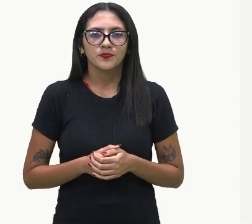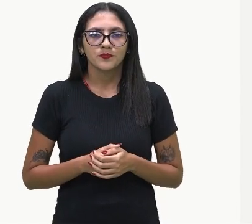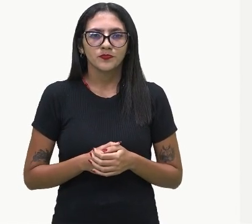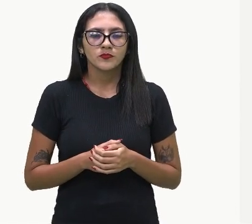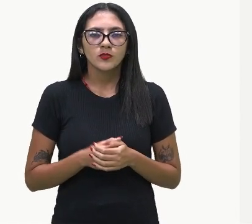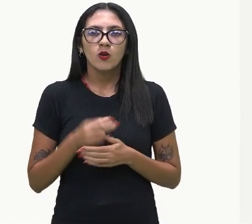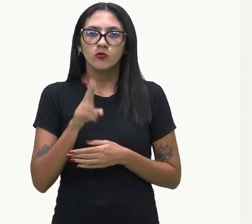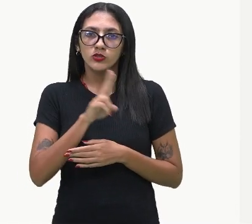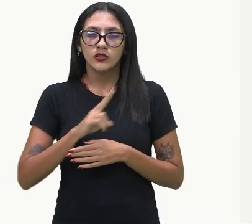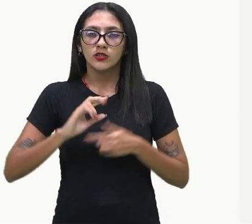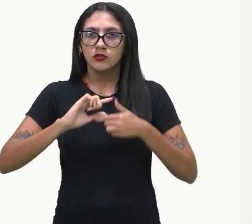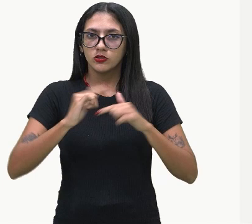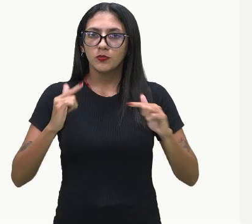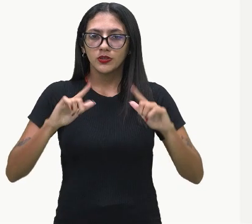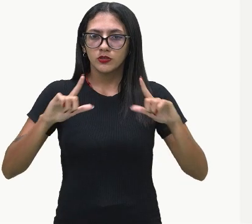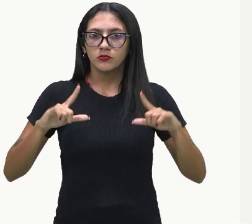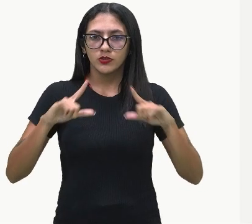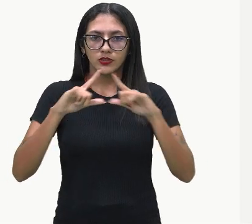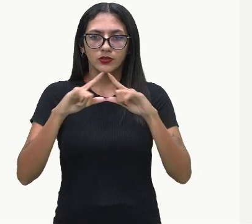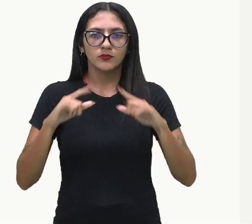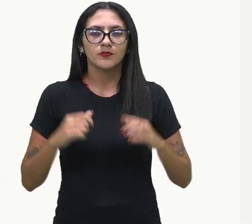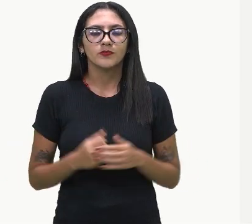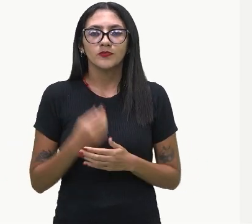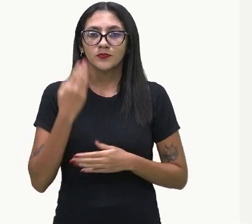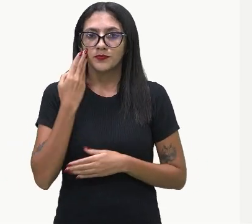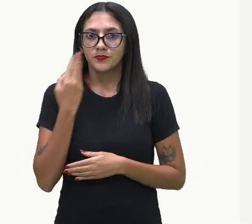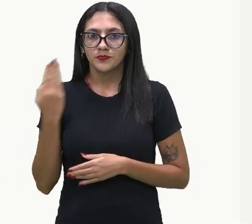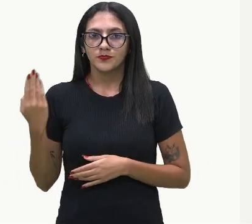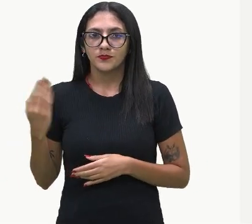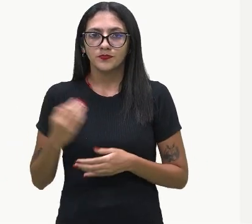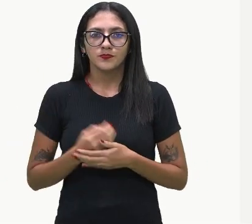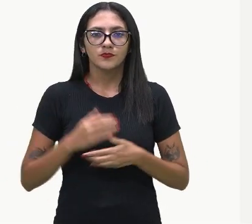no triângulo. Vamos ver aí o nosso exemplo.